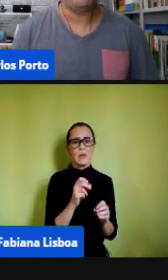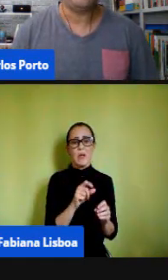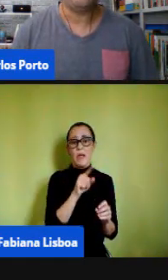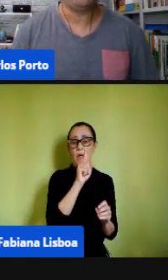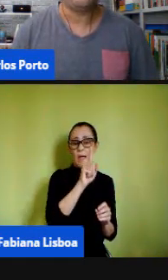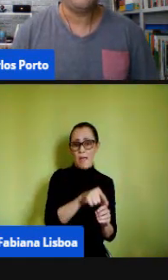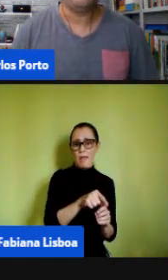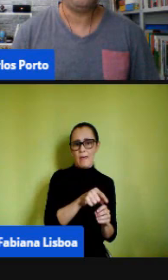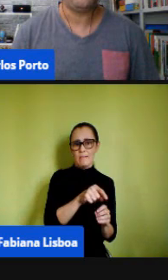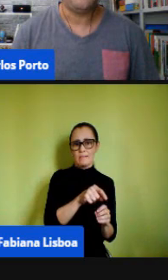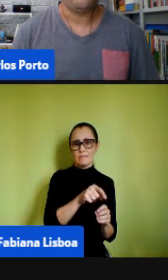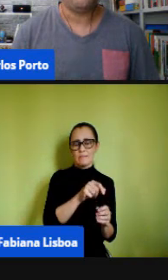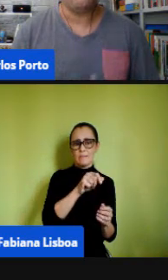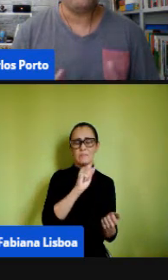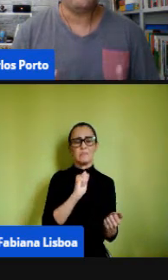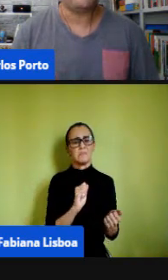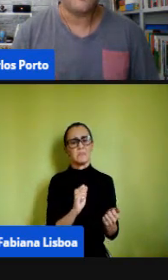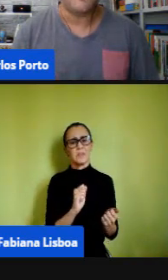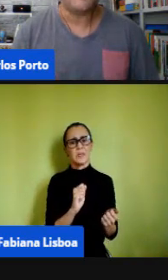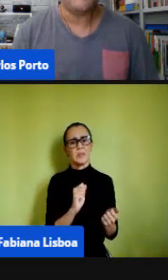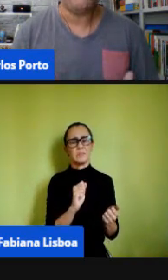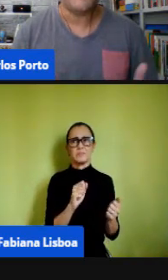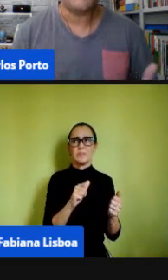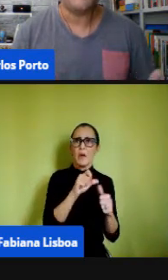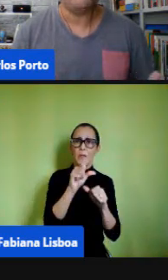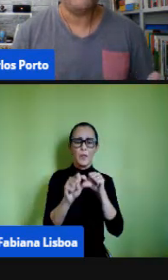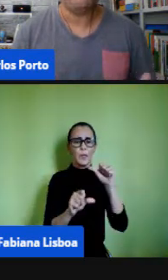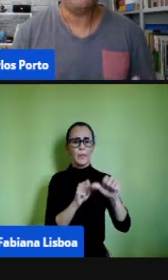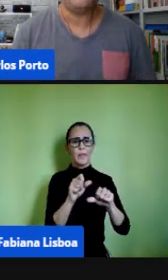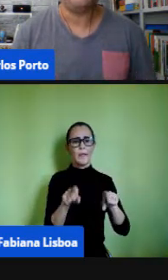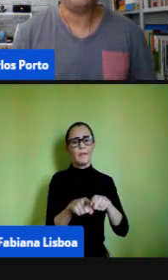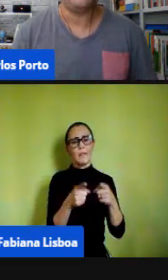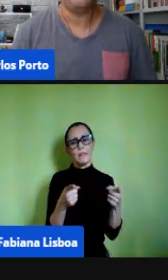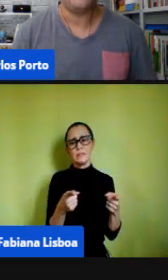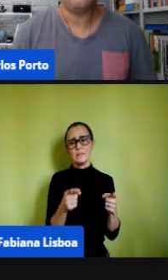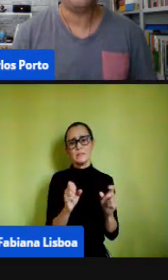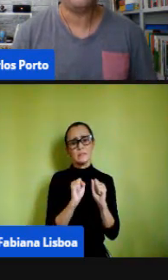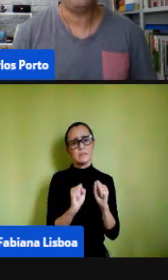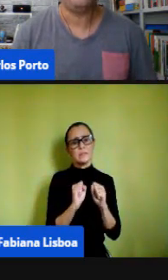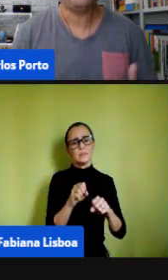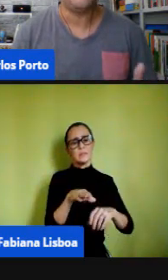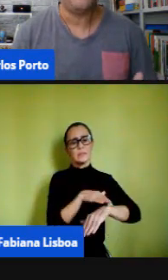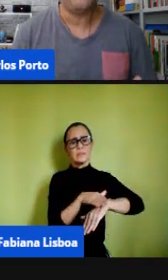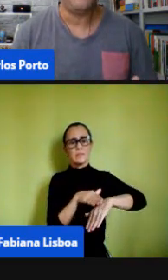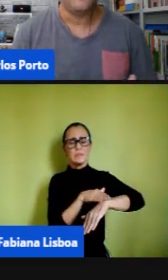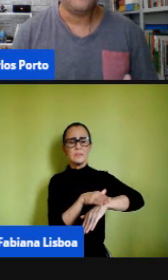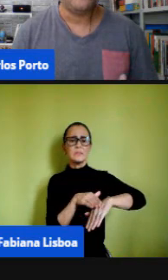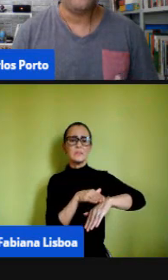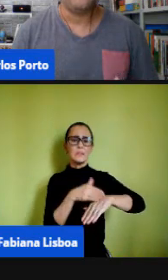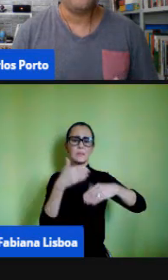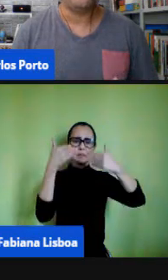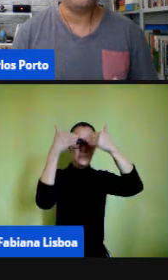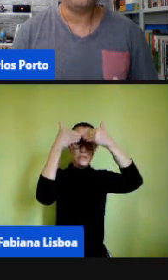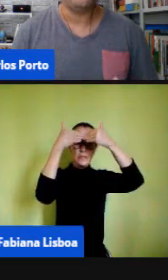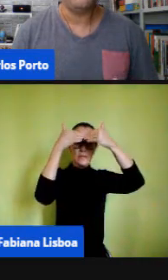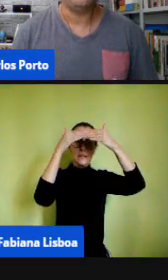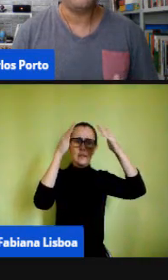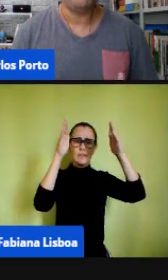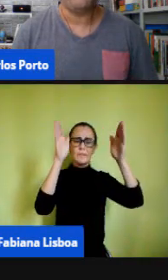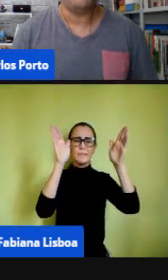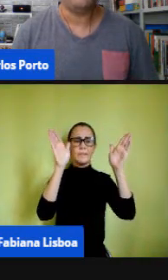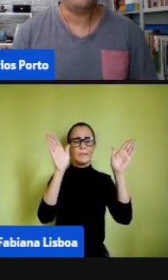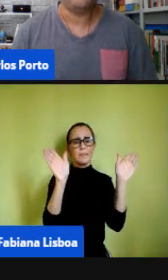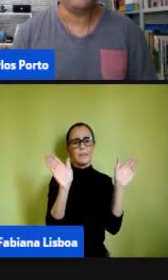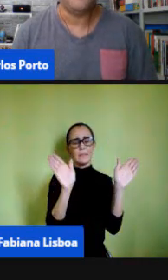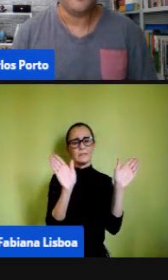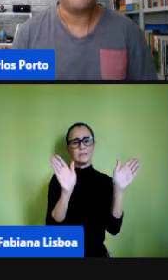é algo que nós podemos conversar e, paralelamente, podemos ter uma outra visão, um outro instrumento